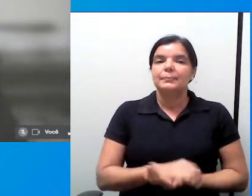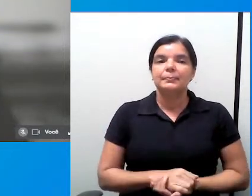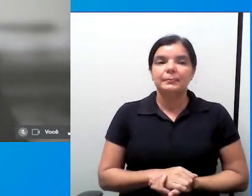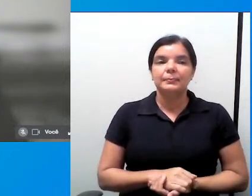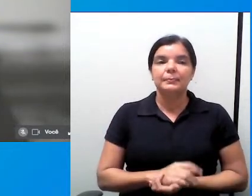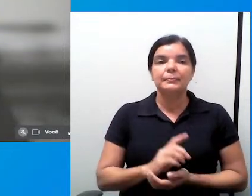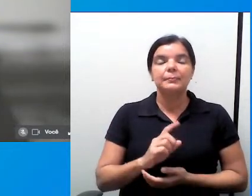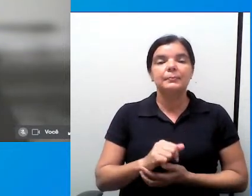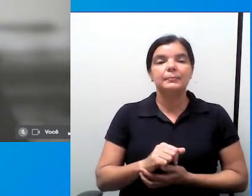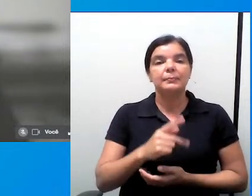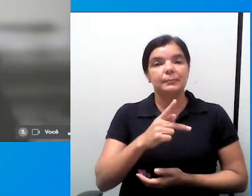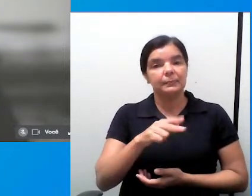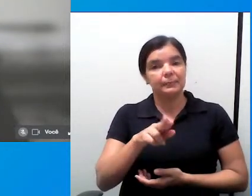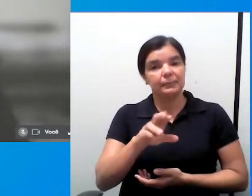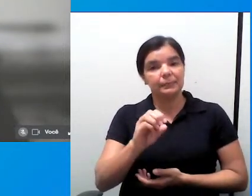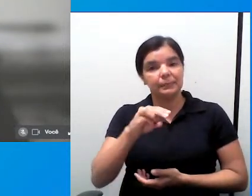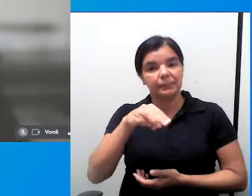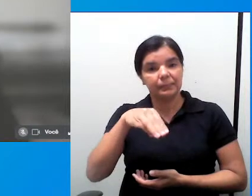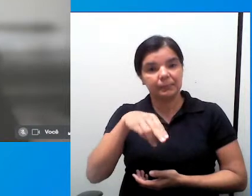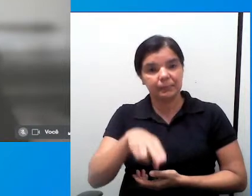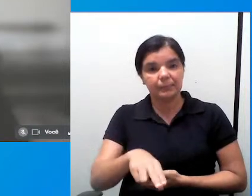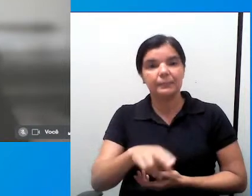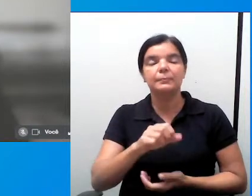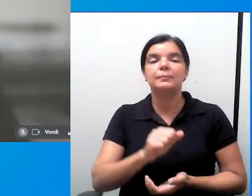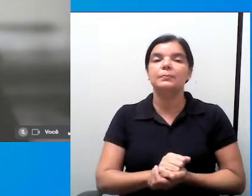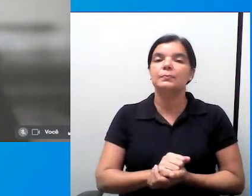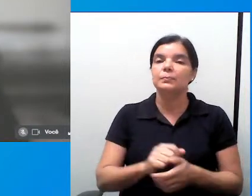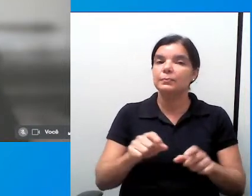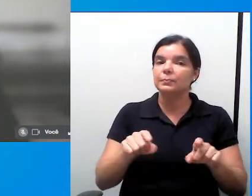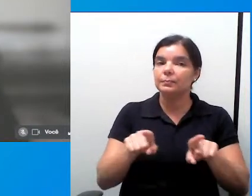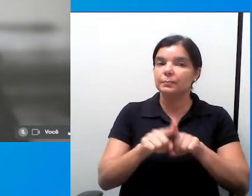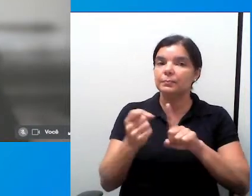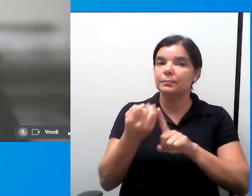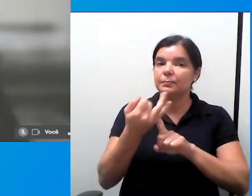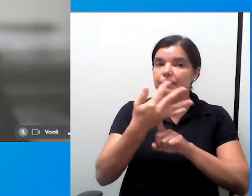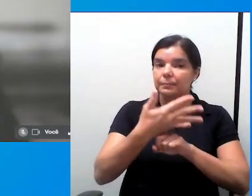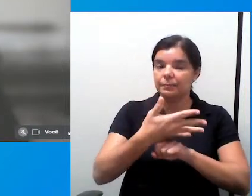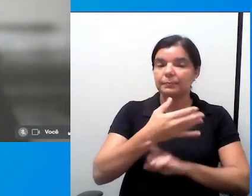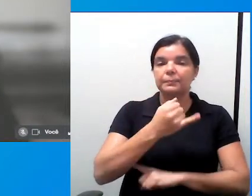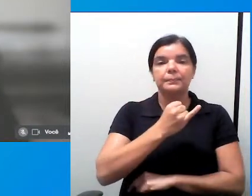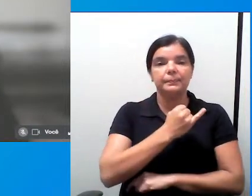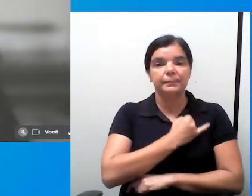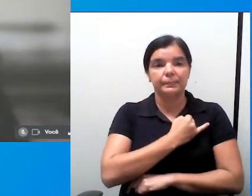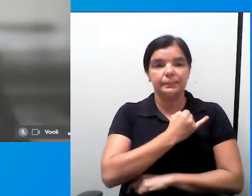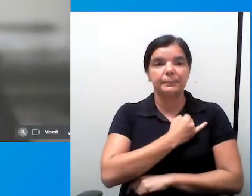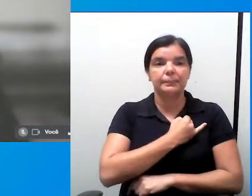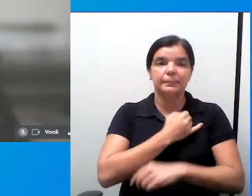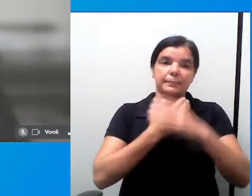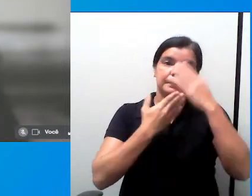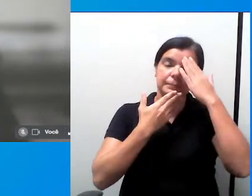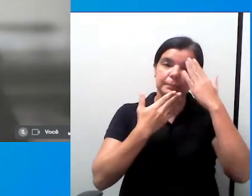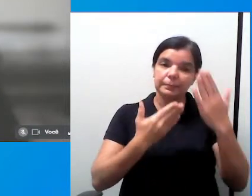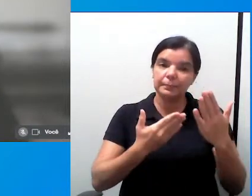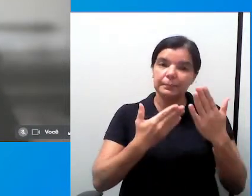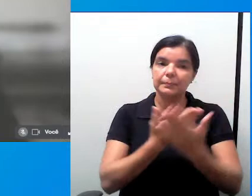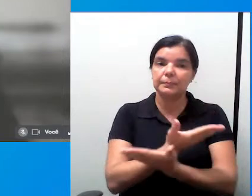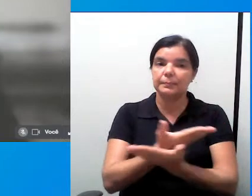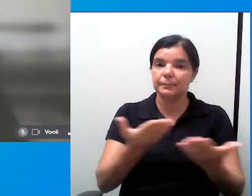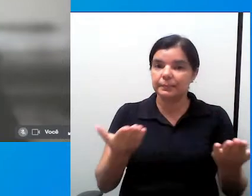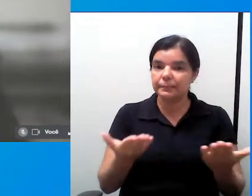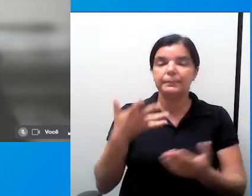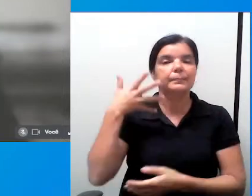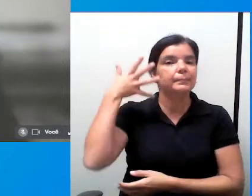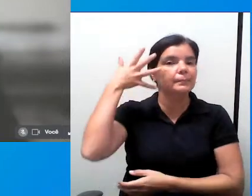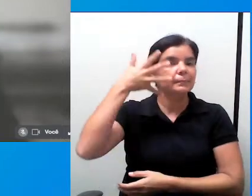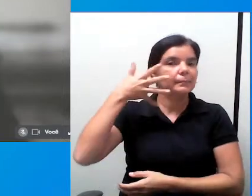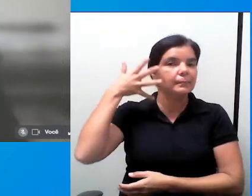PROEM, da Pró-Reitoria de Extensão também, de todo o IFAC, gostaríamos de agradecer mais uma vez todos os palestrantes que